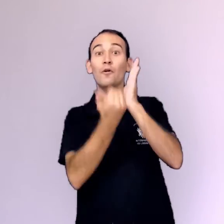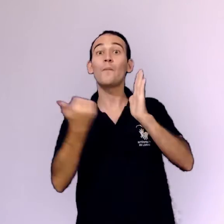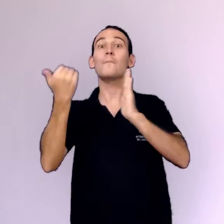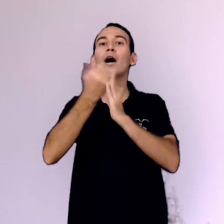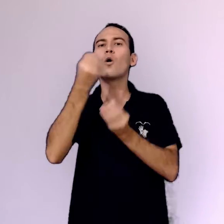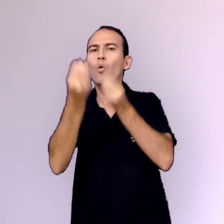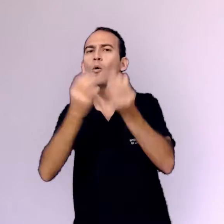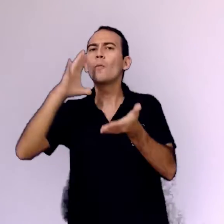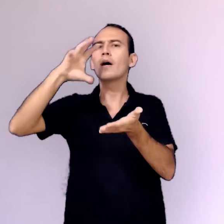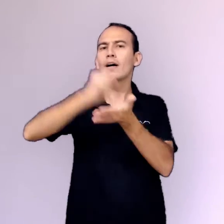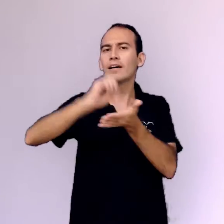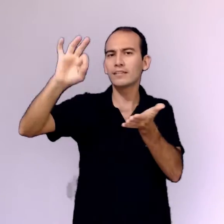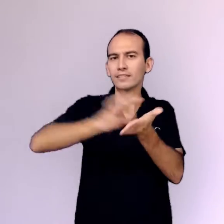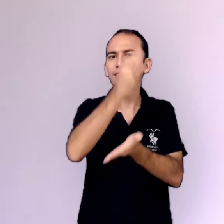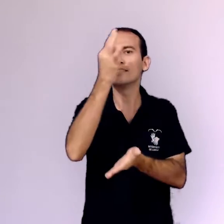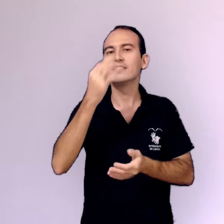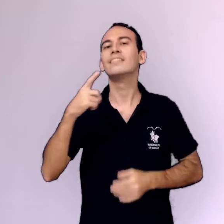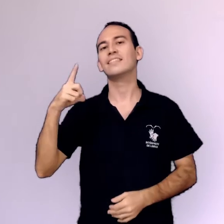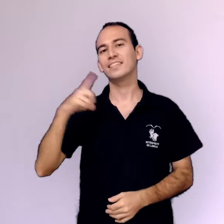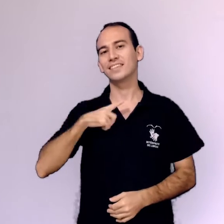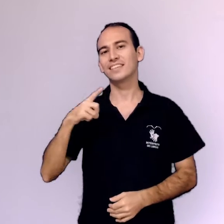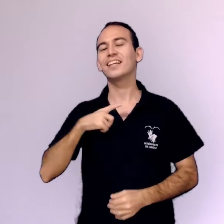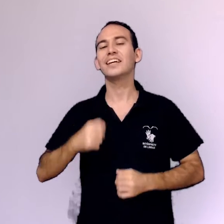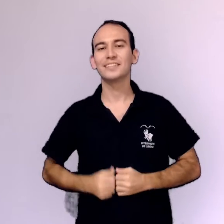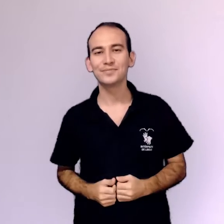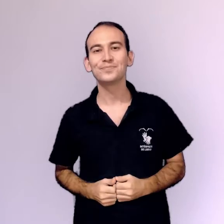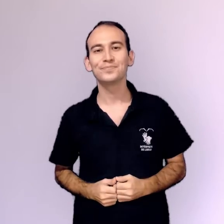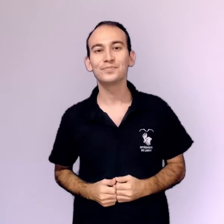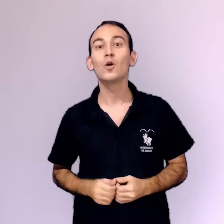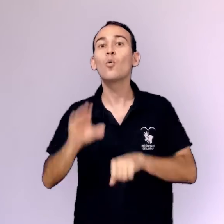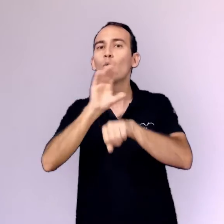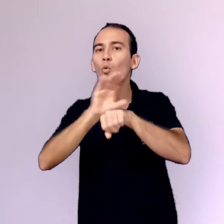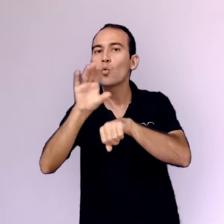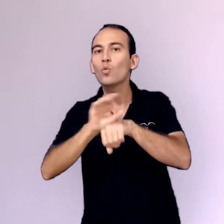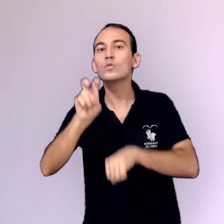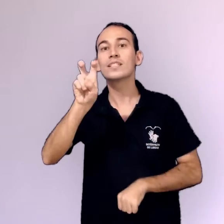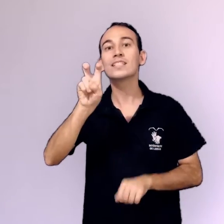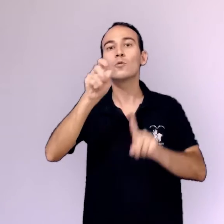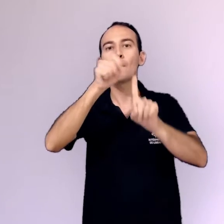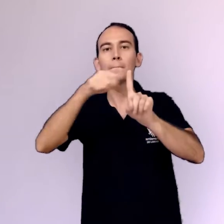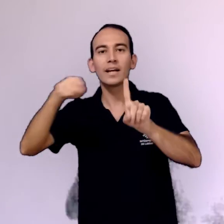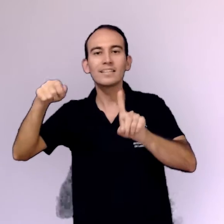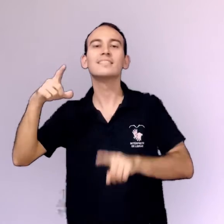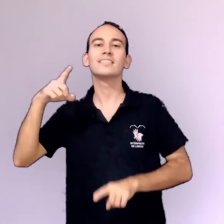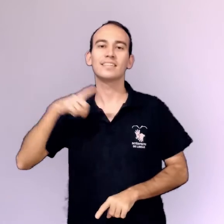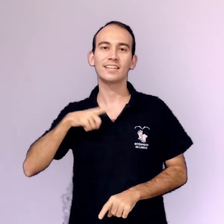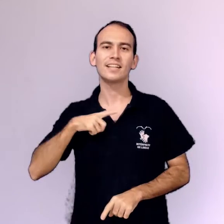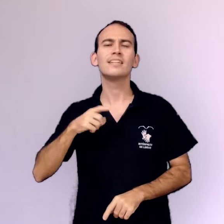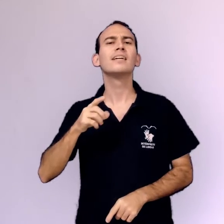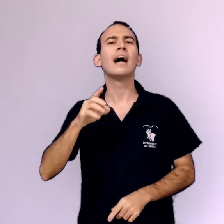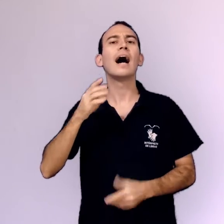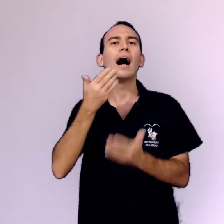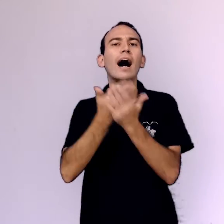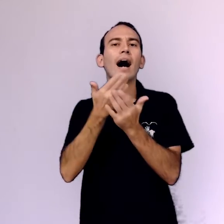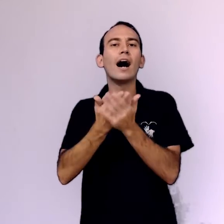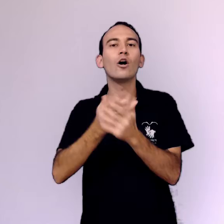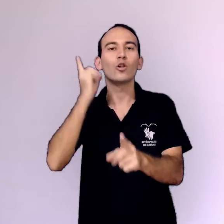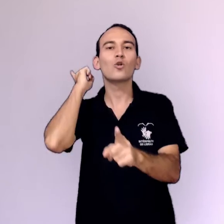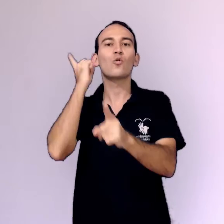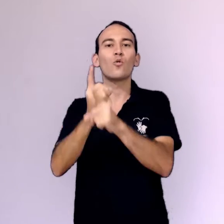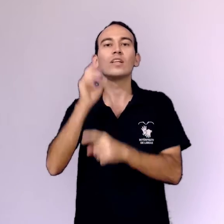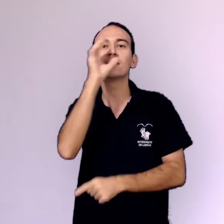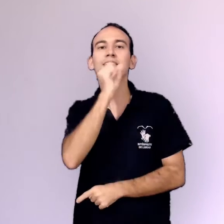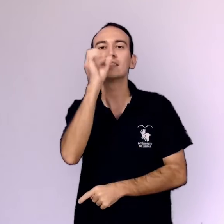introcop.ufes.br e conferir os detalhes de como fazer a sua inscrição. O curso tem duração total de 5 meses e as